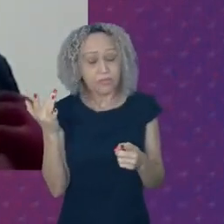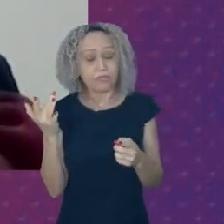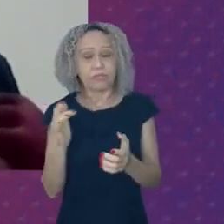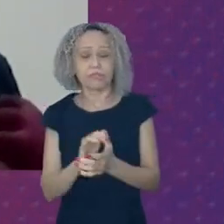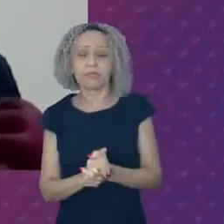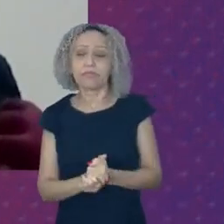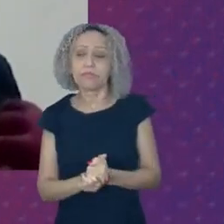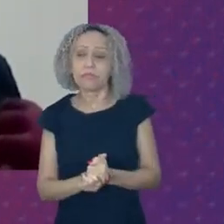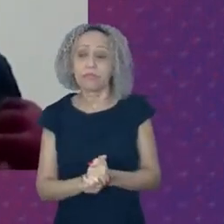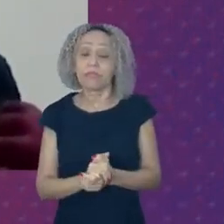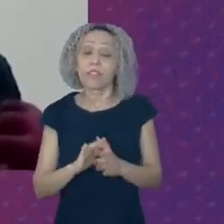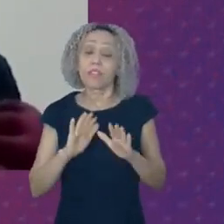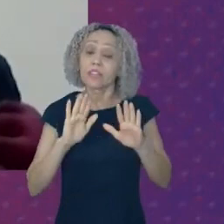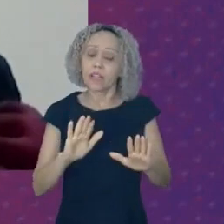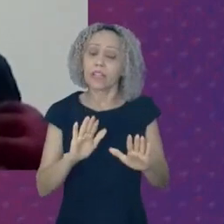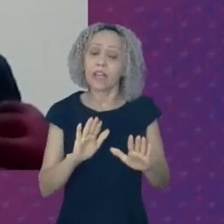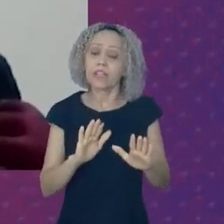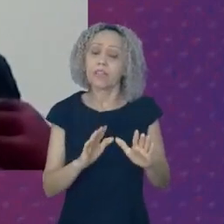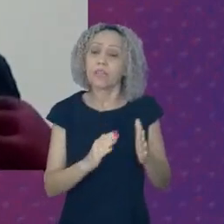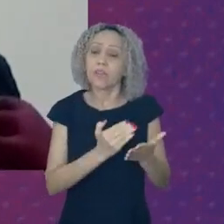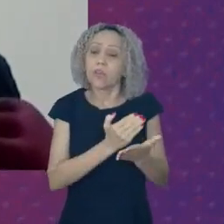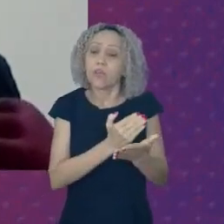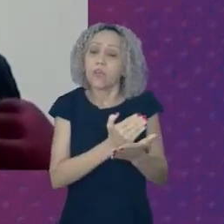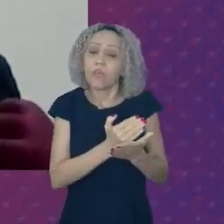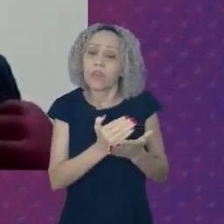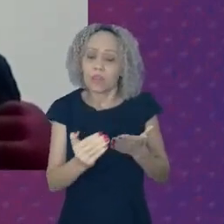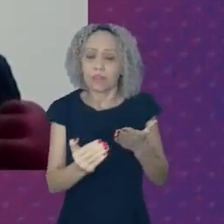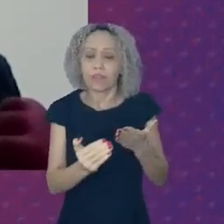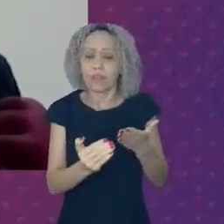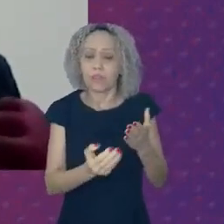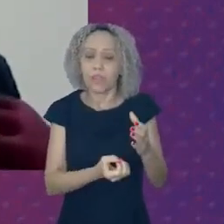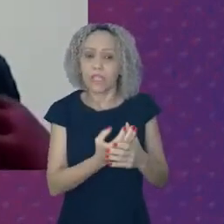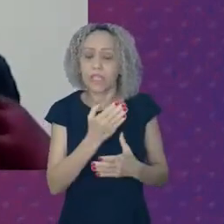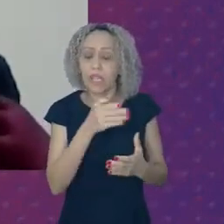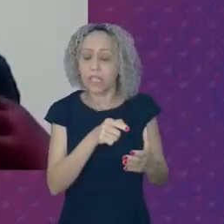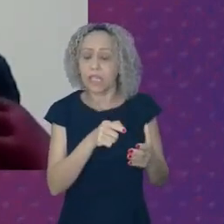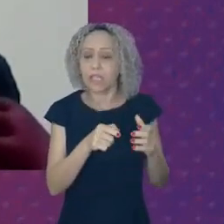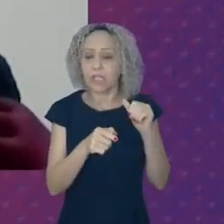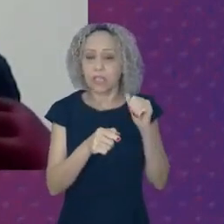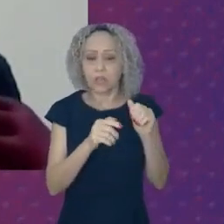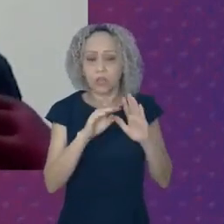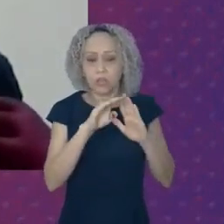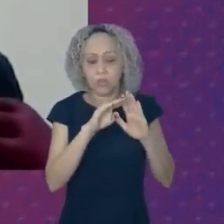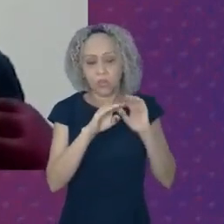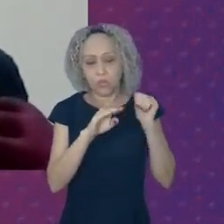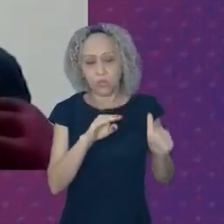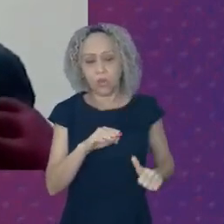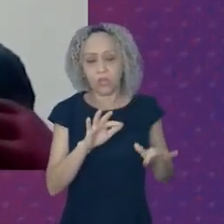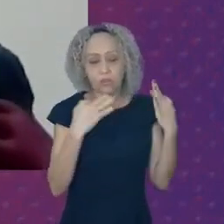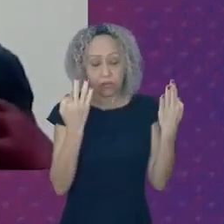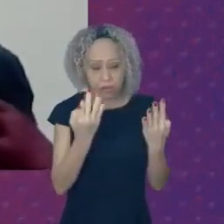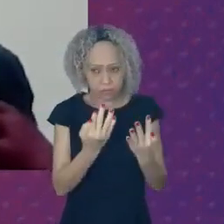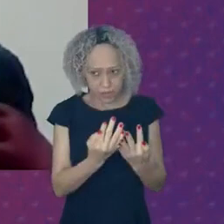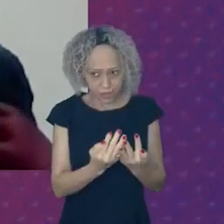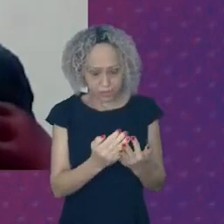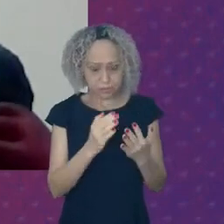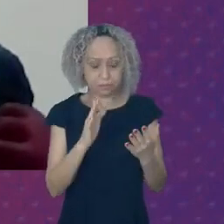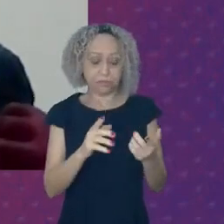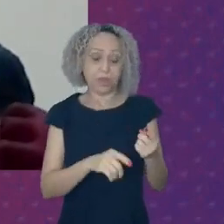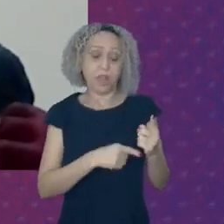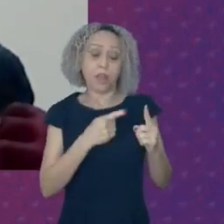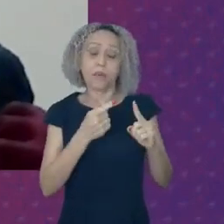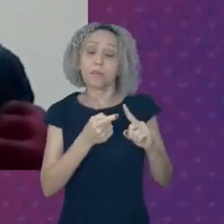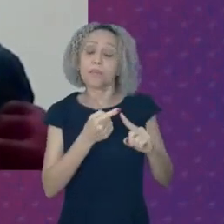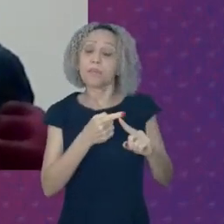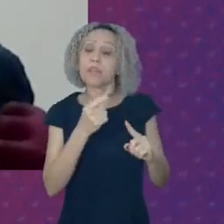Então, daí foi criado o programa Bolsa Família, que além da transferência de renda, ele se apresentou e